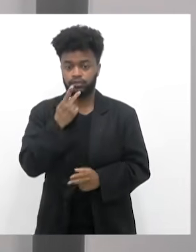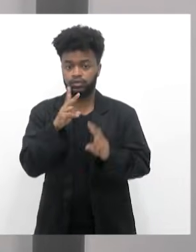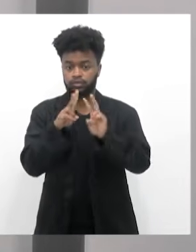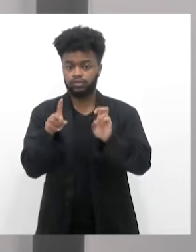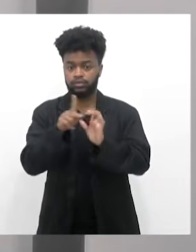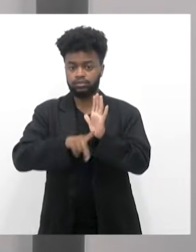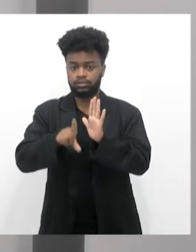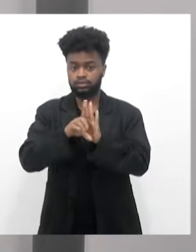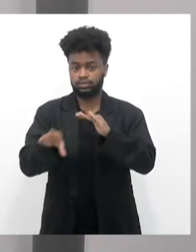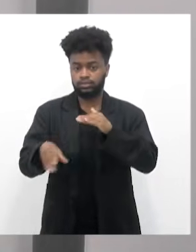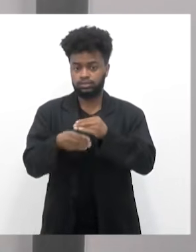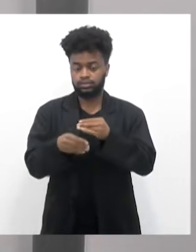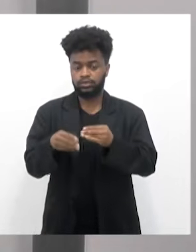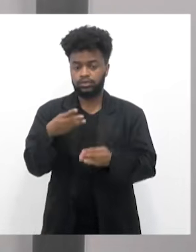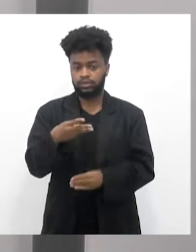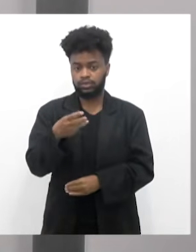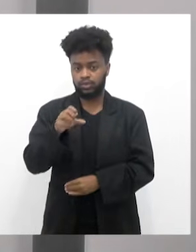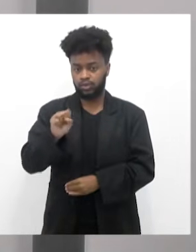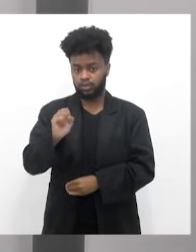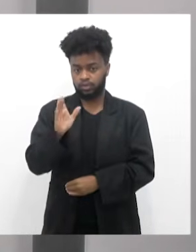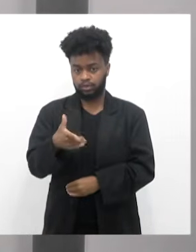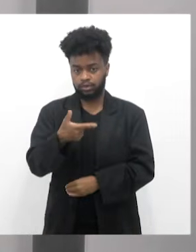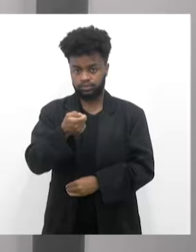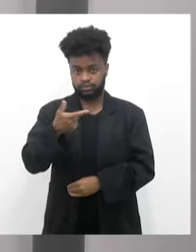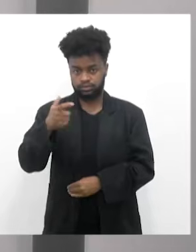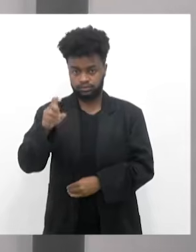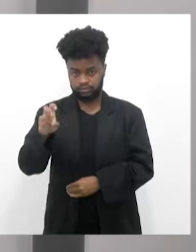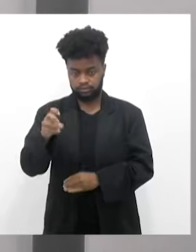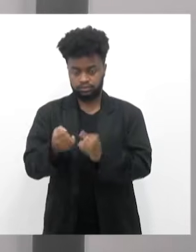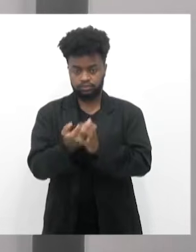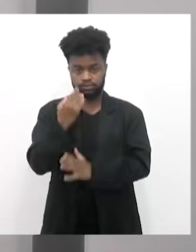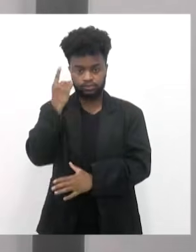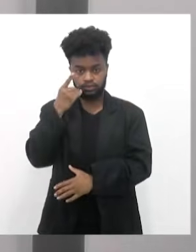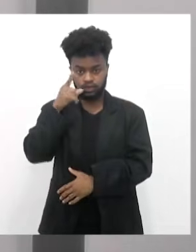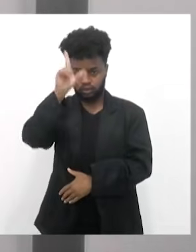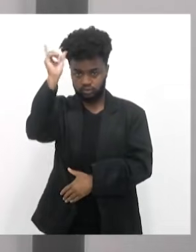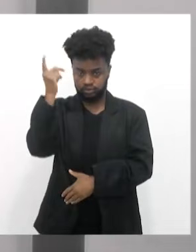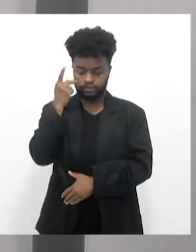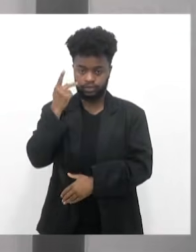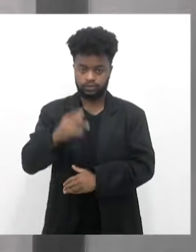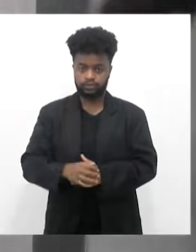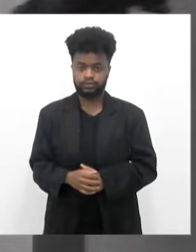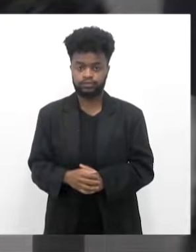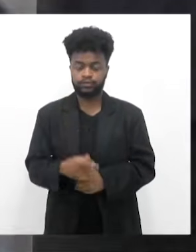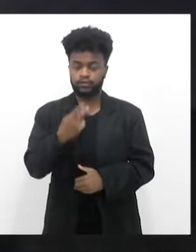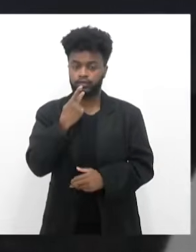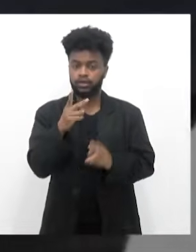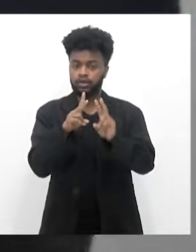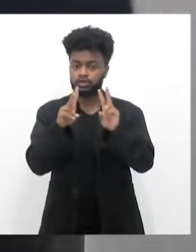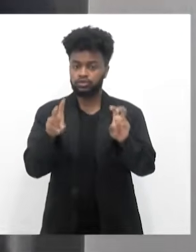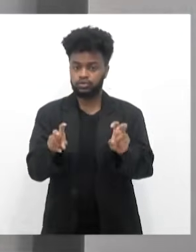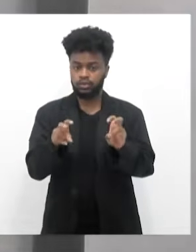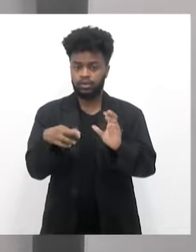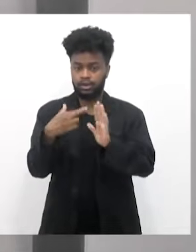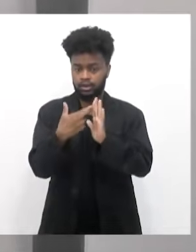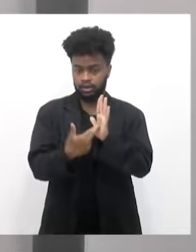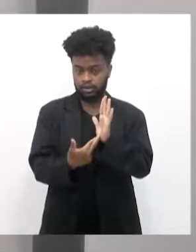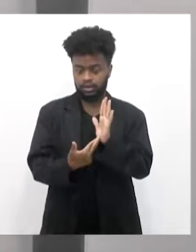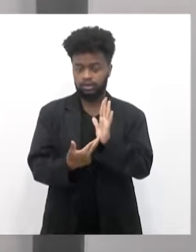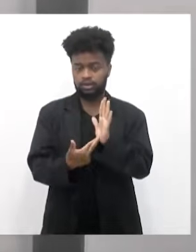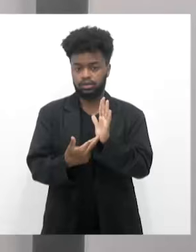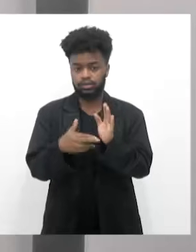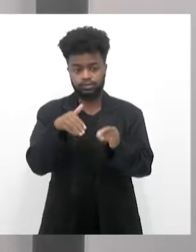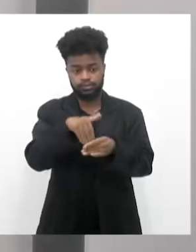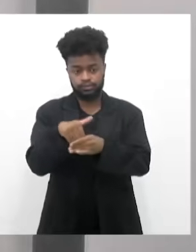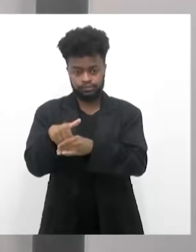de lei complementar número 38 de 2025, de autoria do deputado Luiz Paulo, que dispõe sobre as regras para a